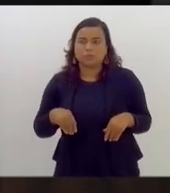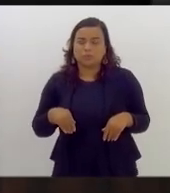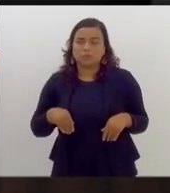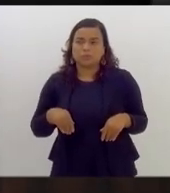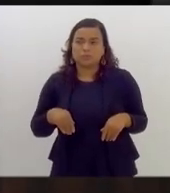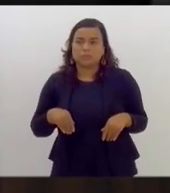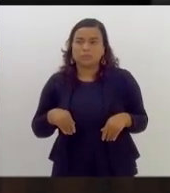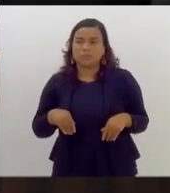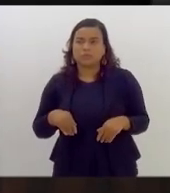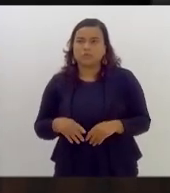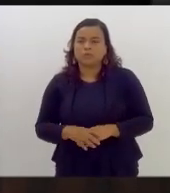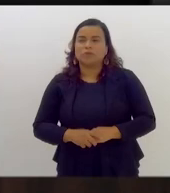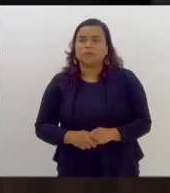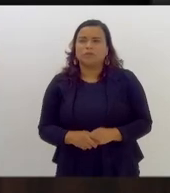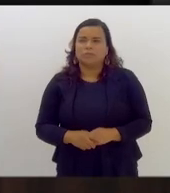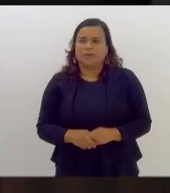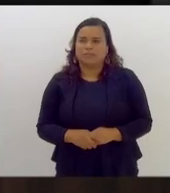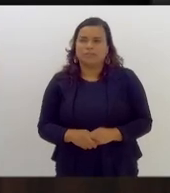Ok.